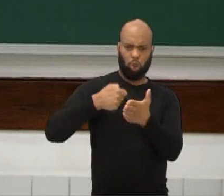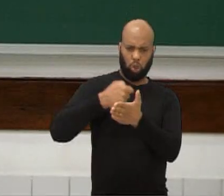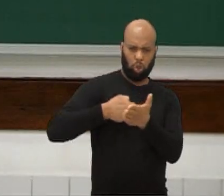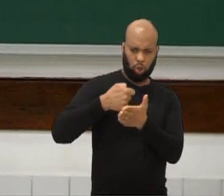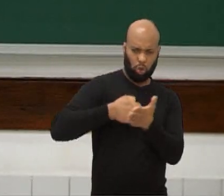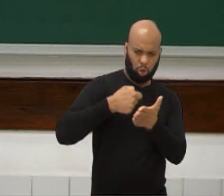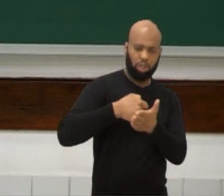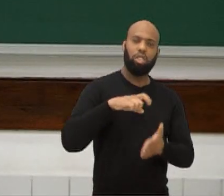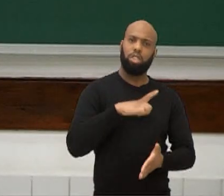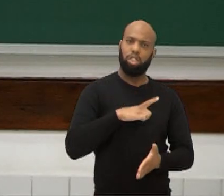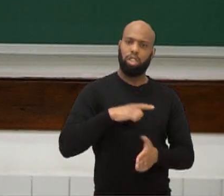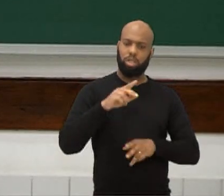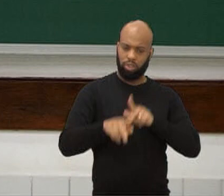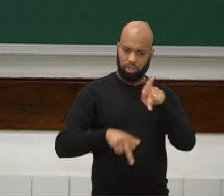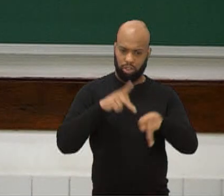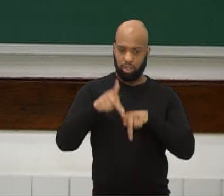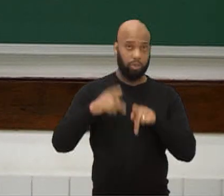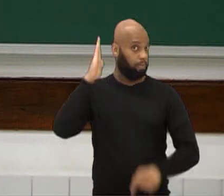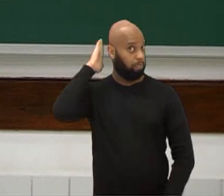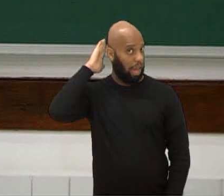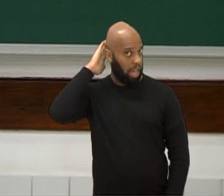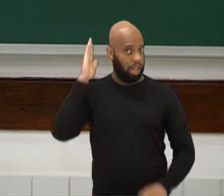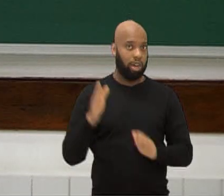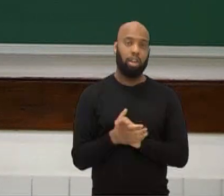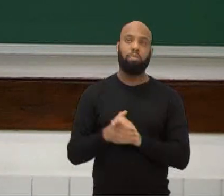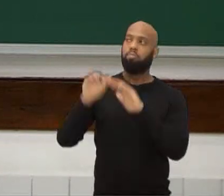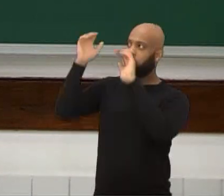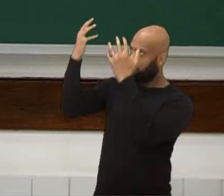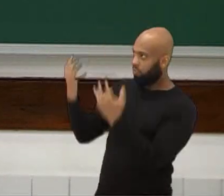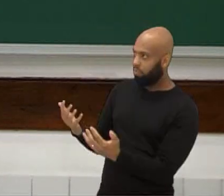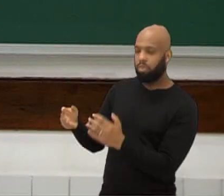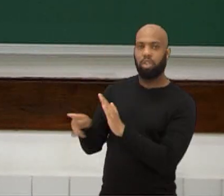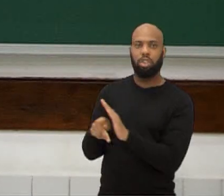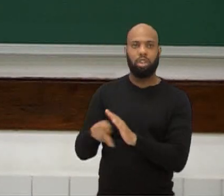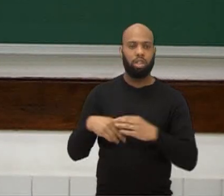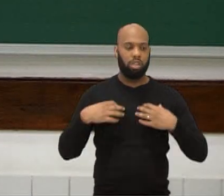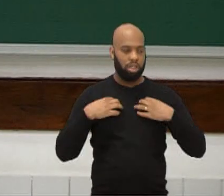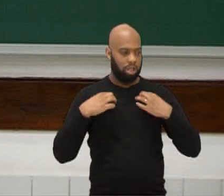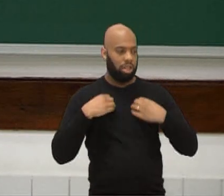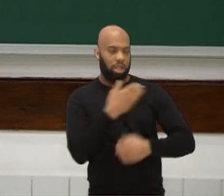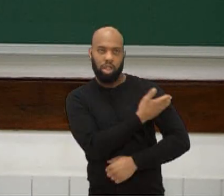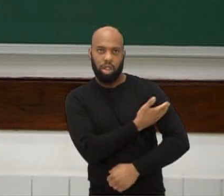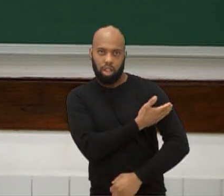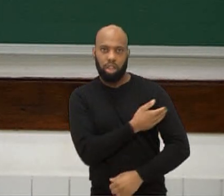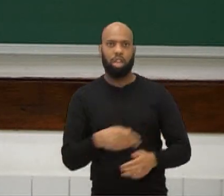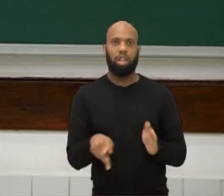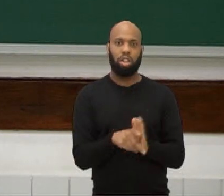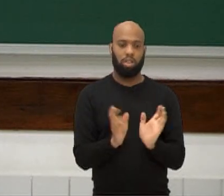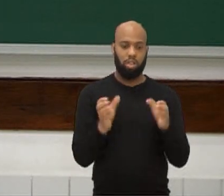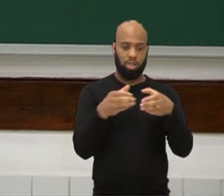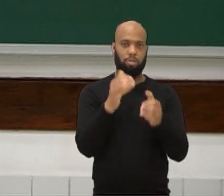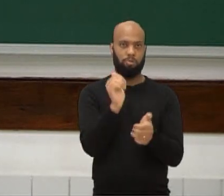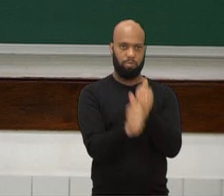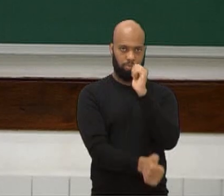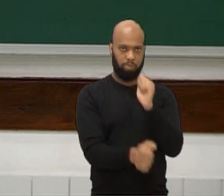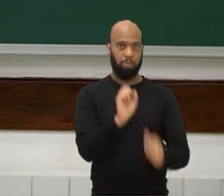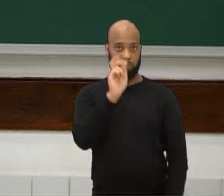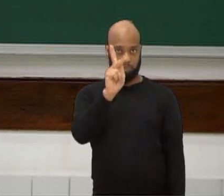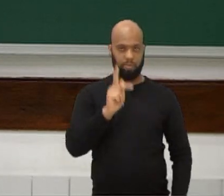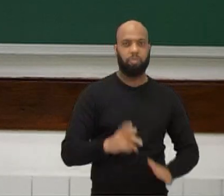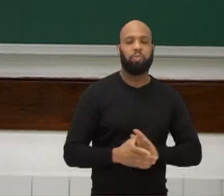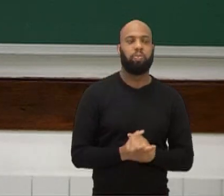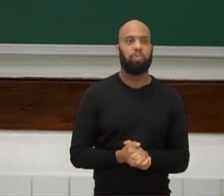espírito de luta do povo do Pará, homenageado na camiseta, na camisa do time de futebol, ok?